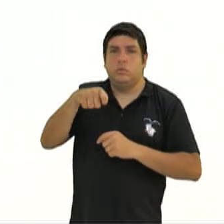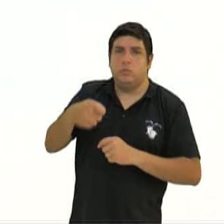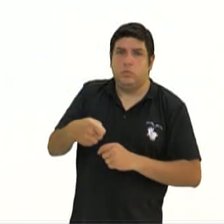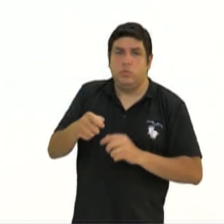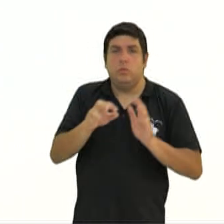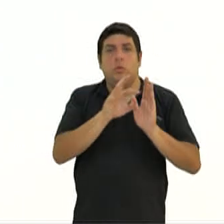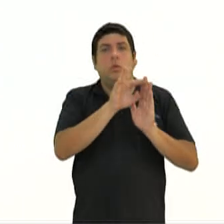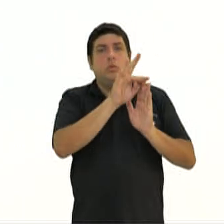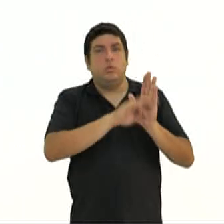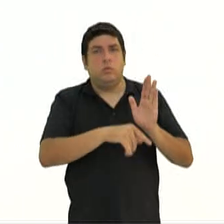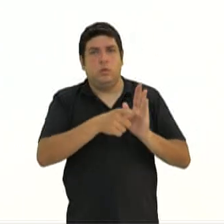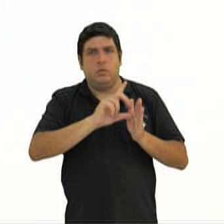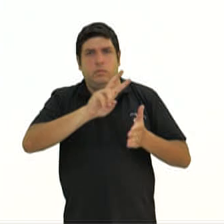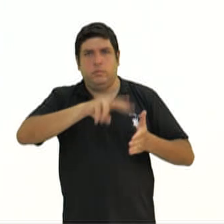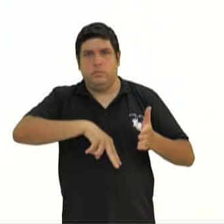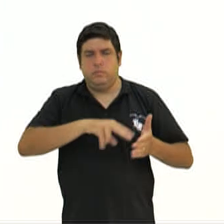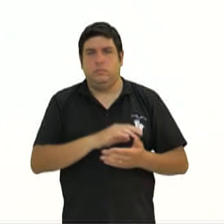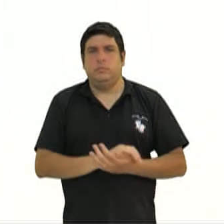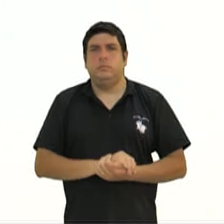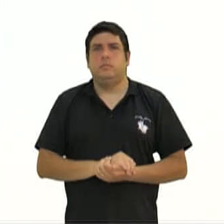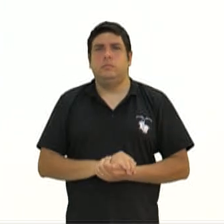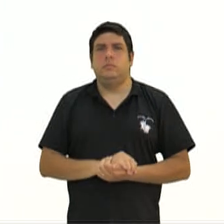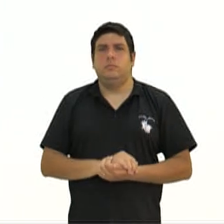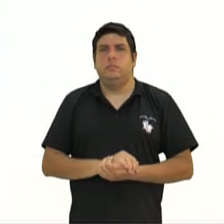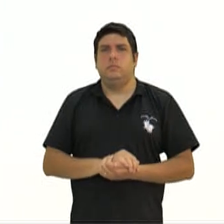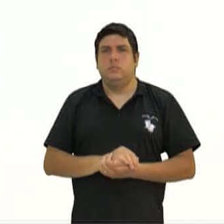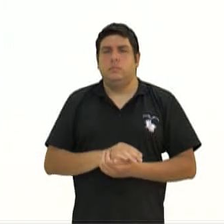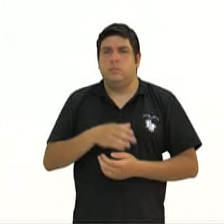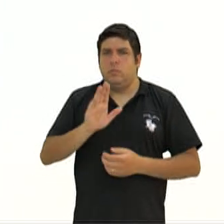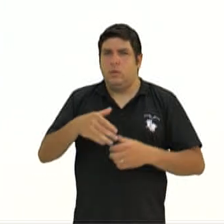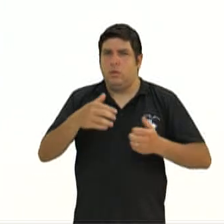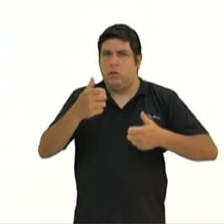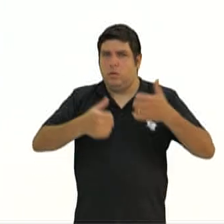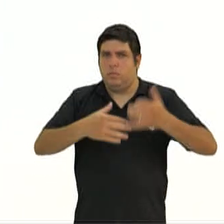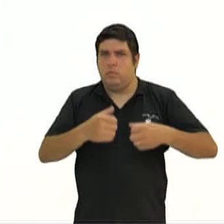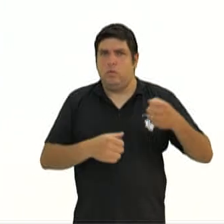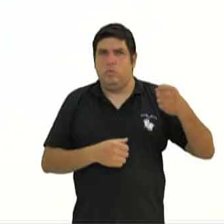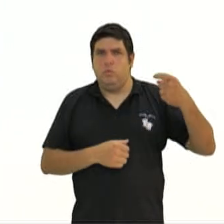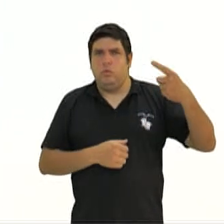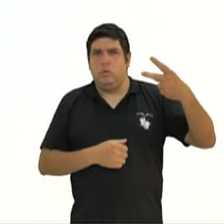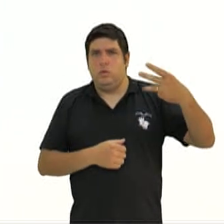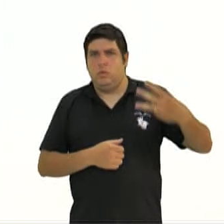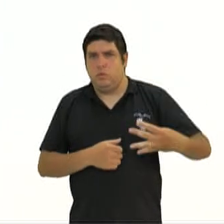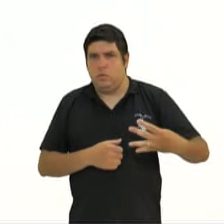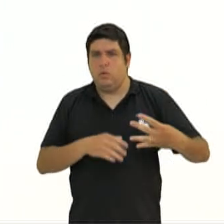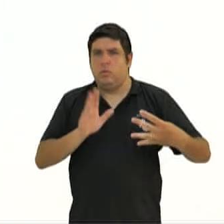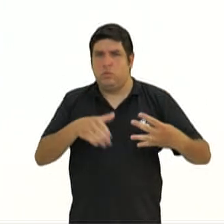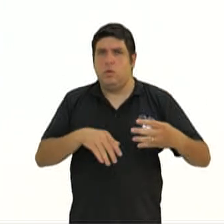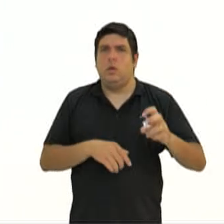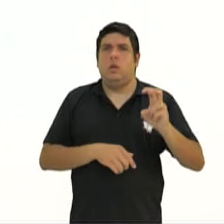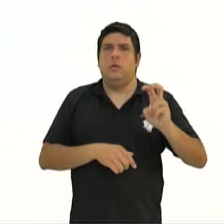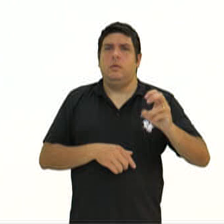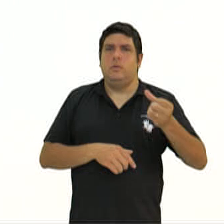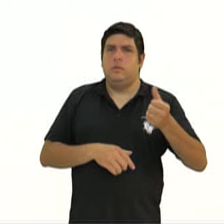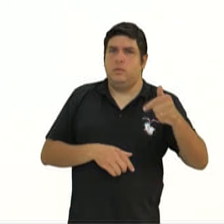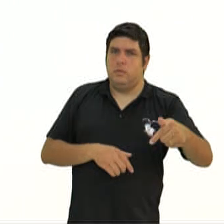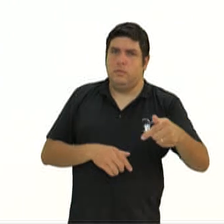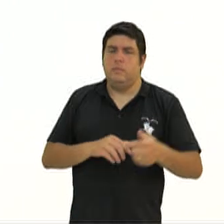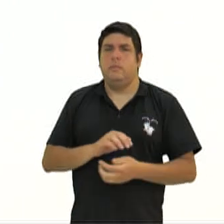do texto que a gente leu. Tá ok? Então, nós já fizemos atividades 1, 2, 3 e 4, agora 5, 6 e 7. Então, aqui diz assim,